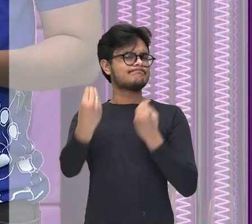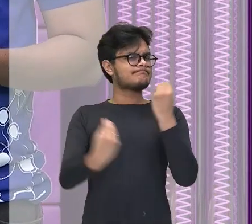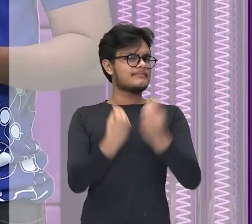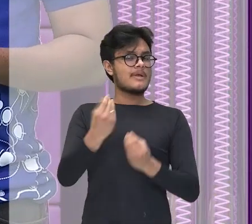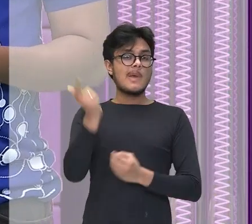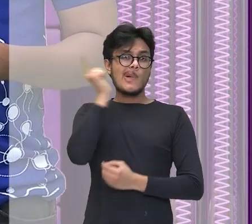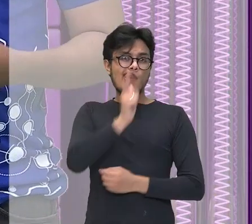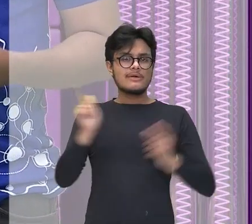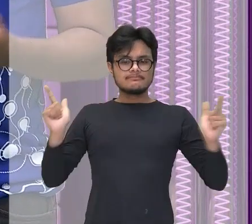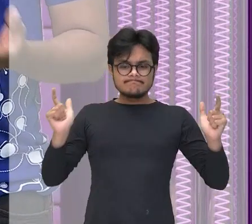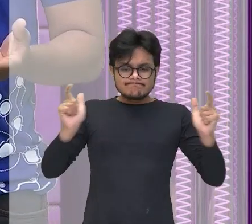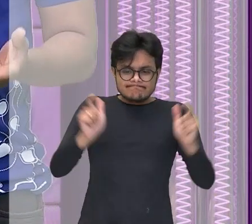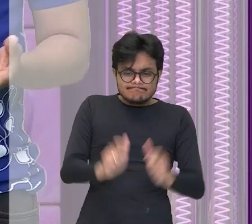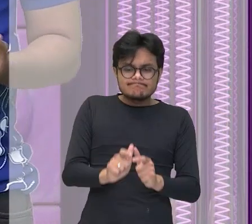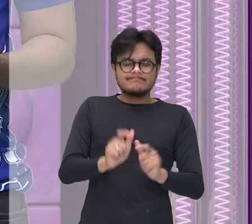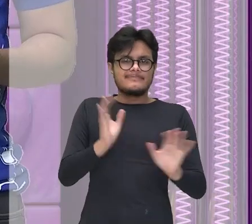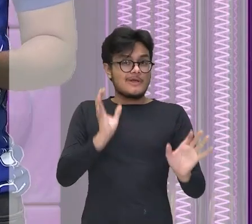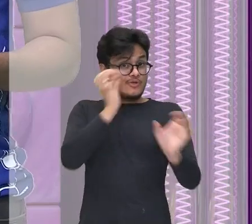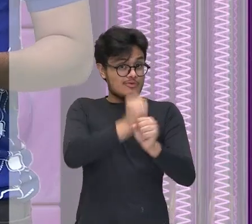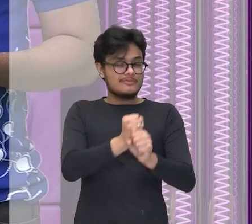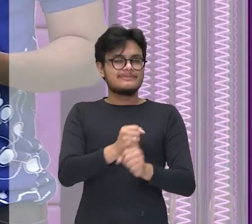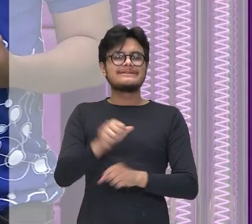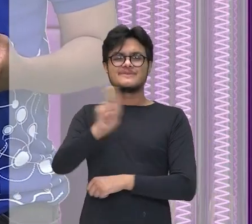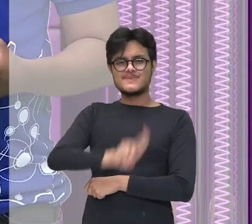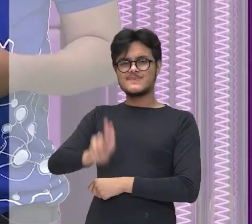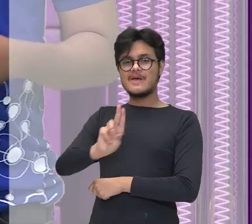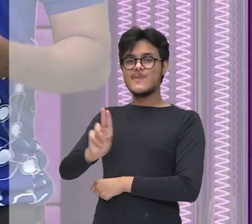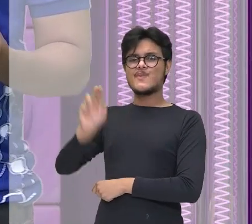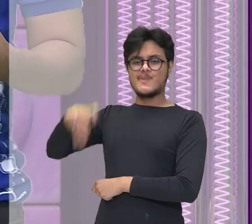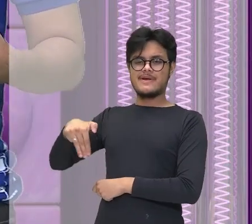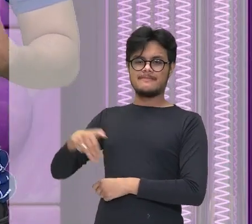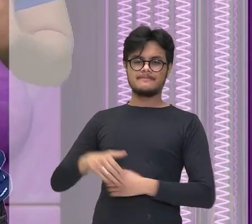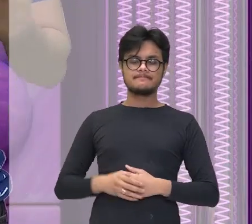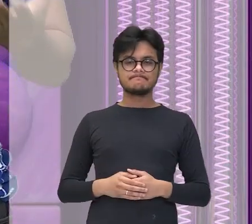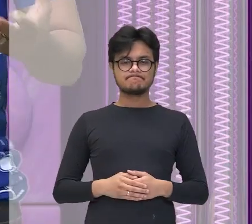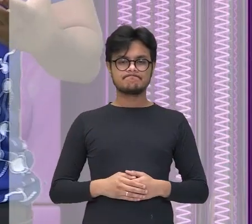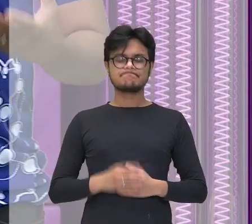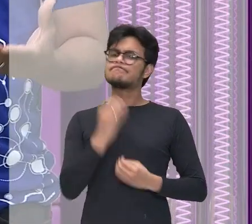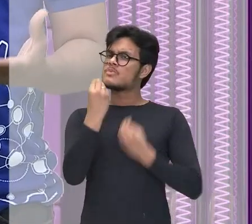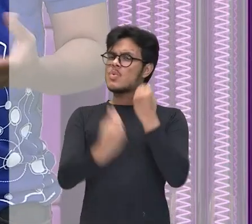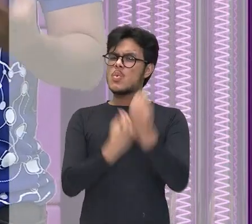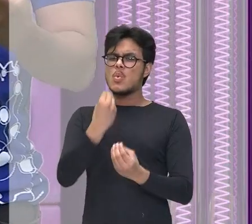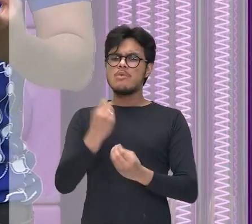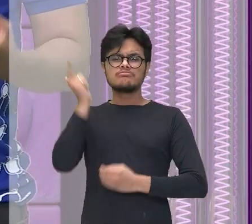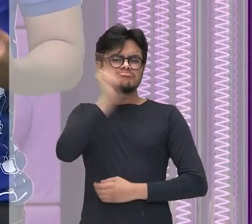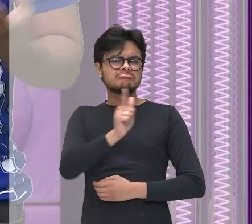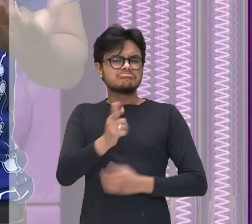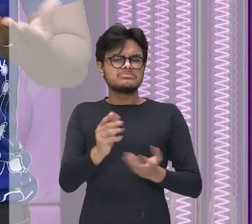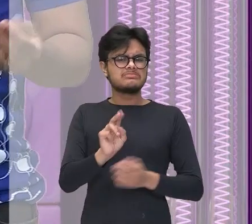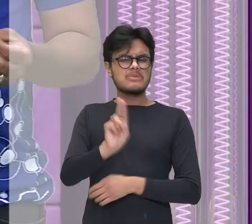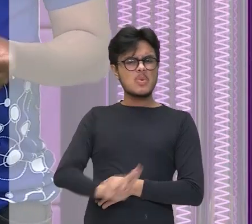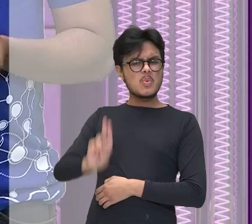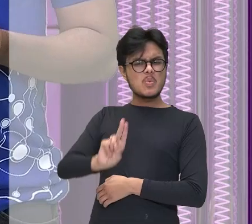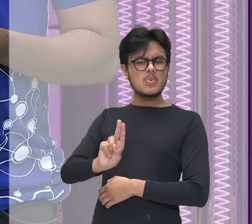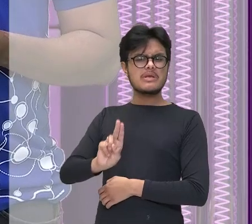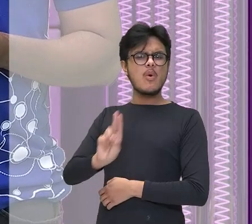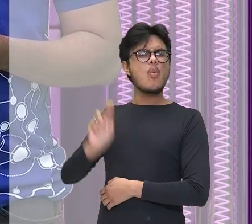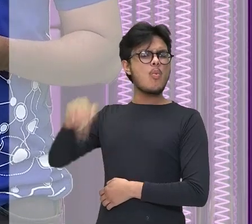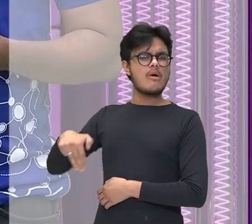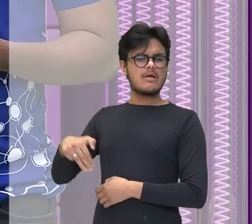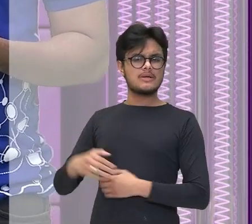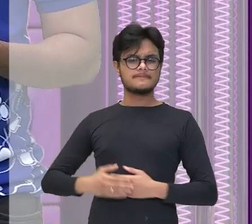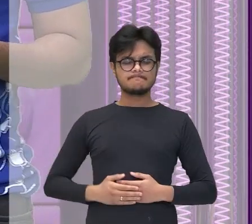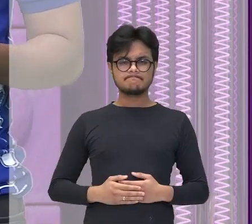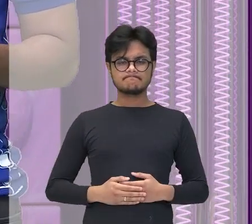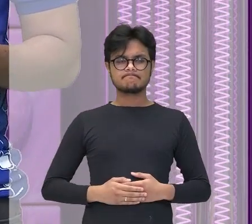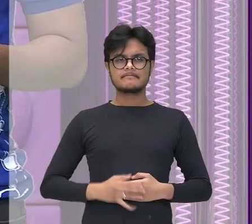muito pequenas é utilizando o micrômetro. Professor, e onde que eu consigo ver isso? Bom,